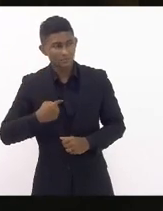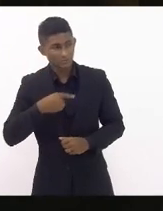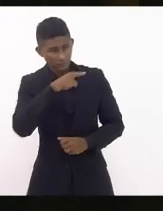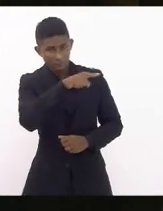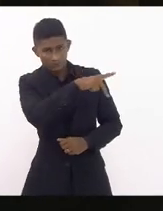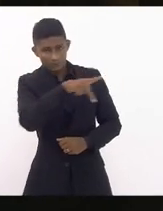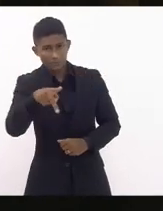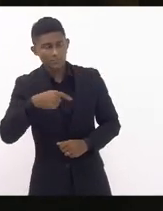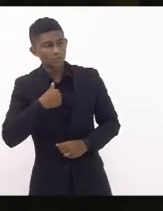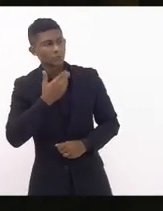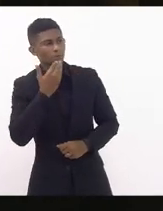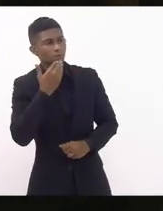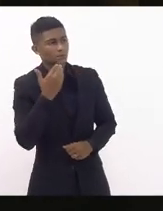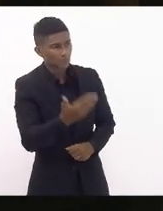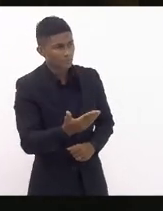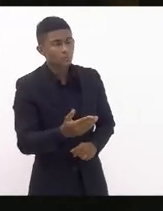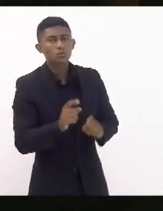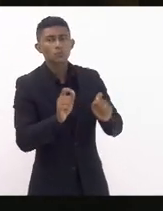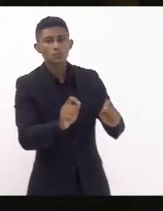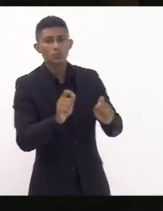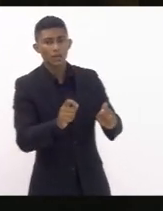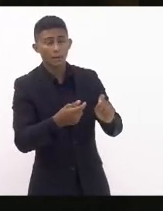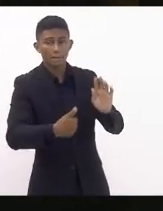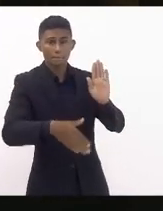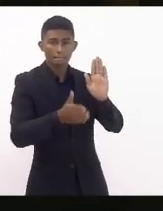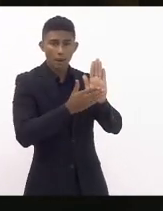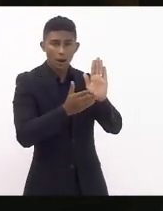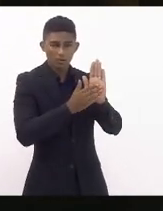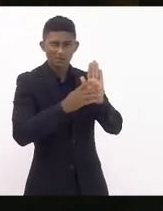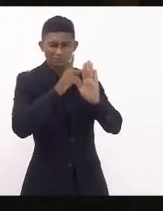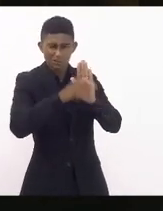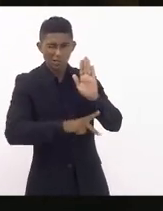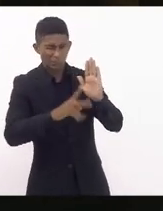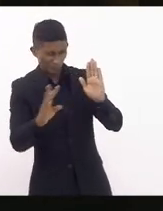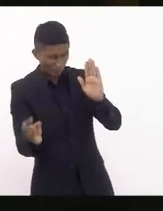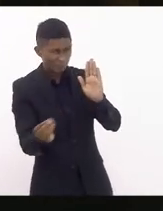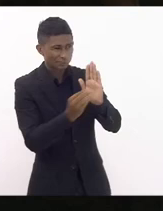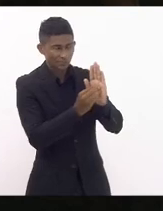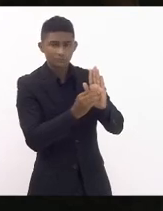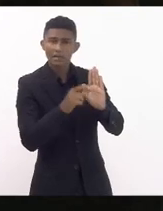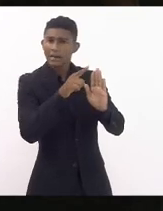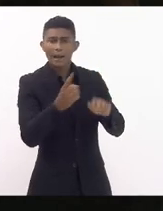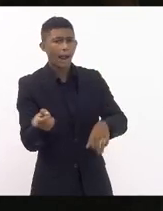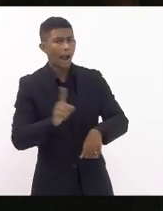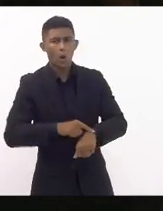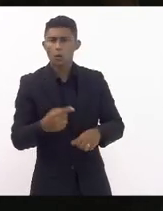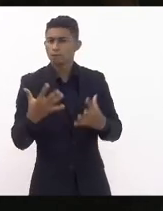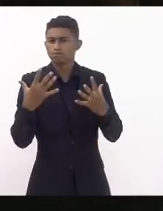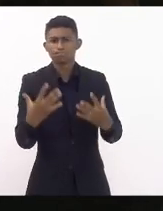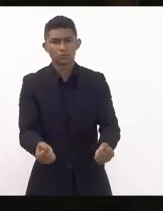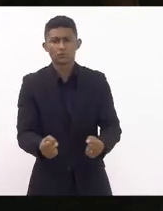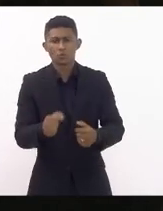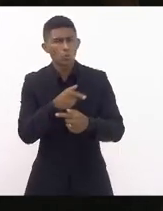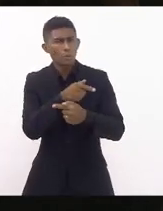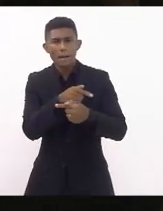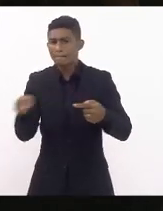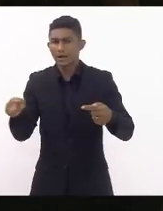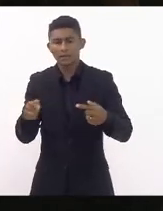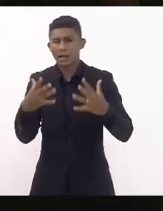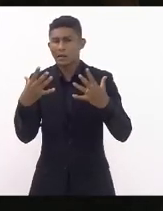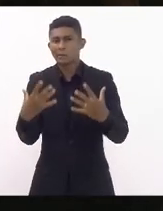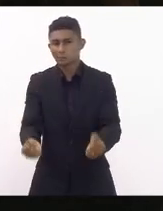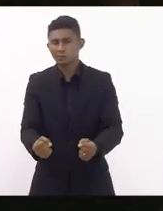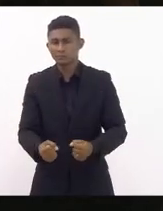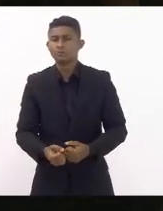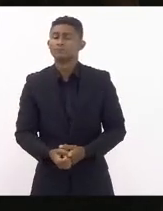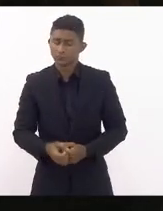André Siciliano que ele incluísse na pauta esse projeto, ele atendeu em uma semana, tá? Que faz